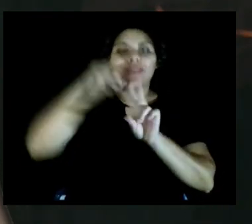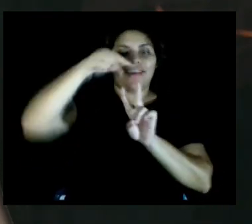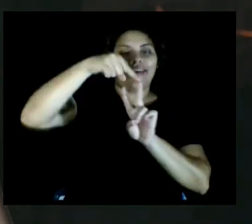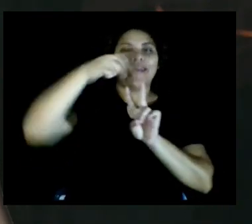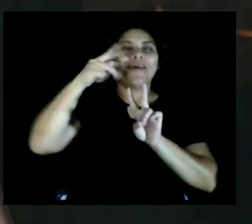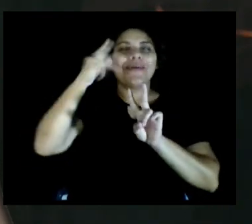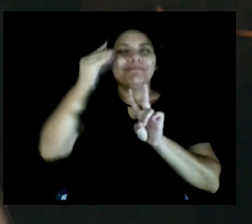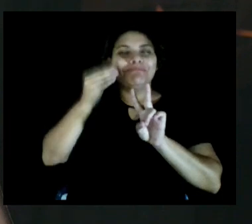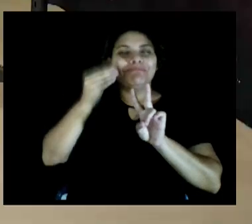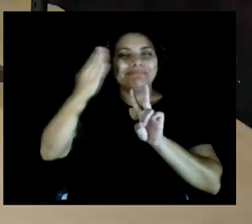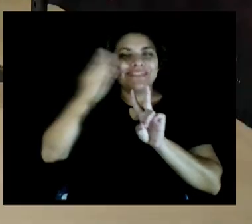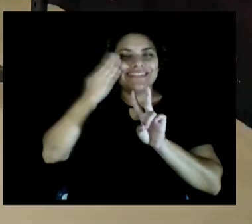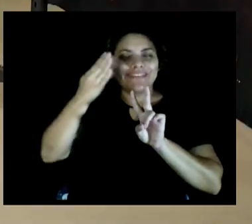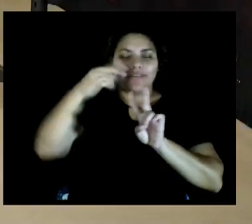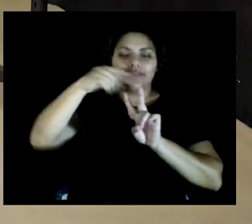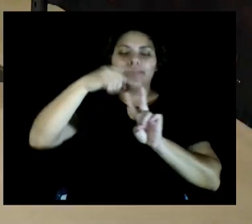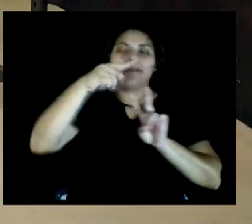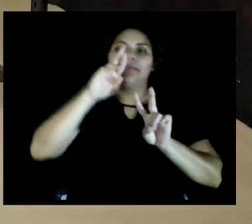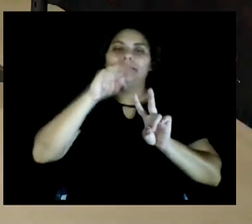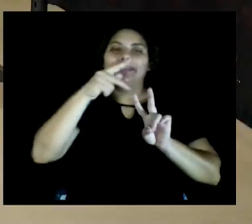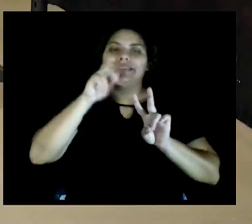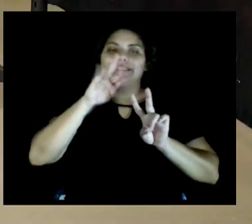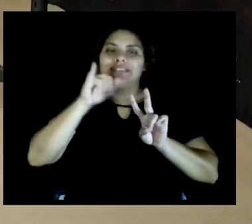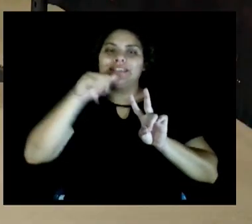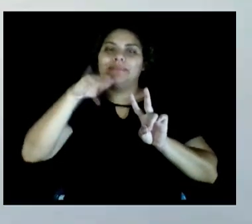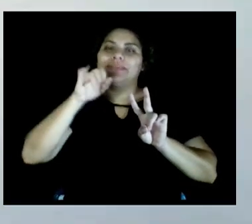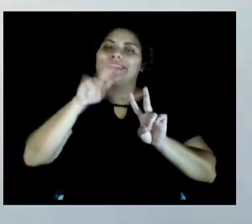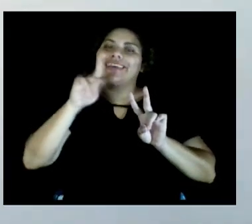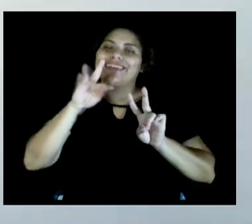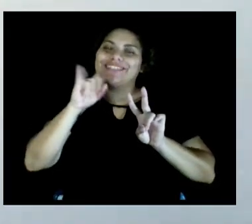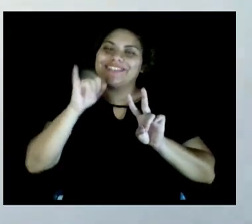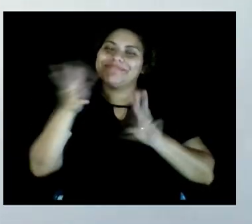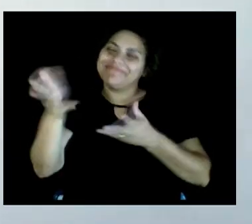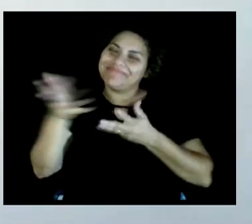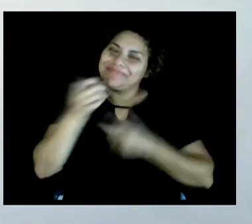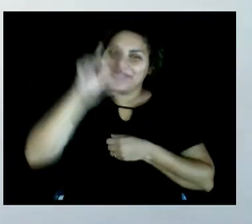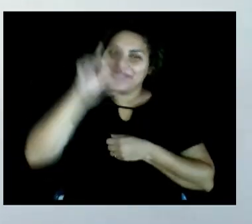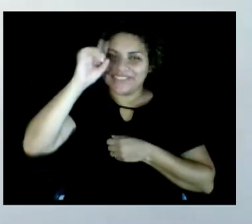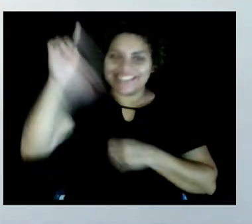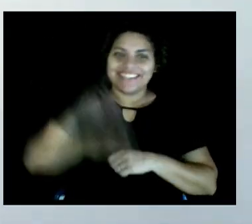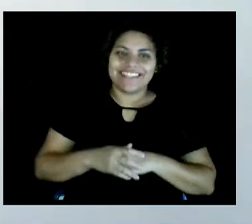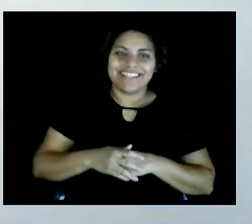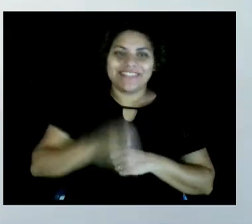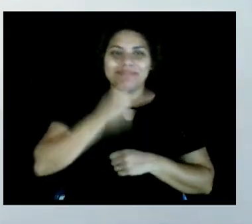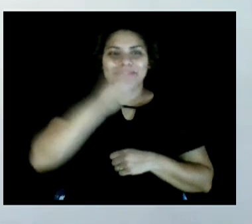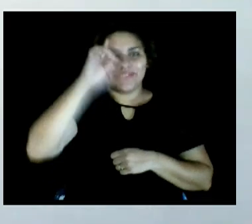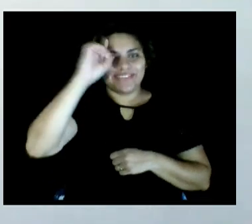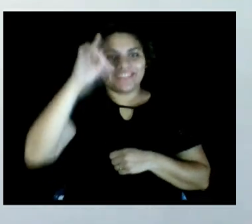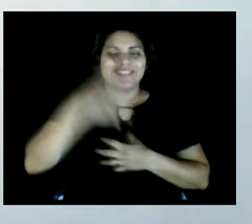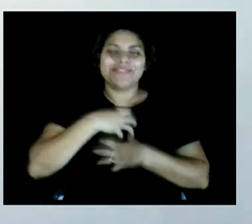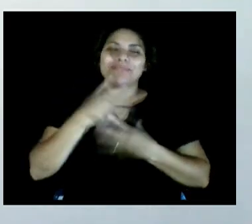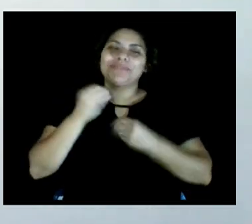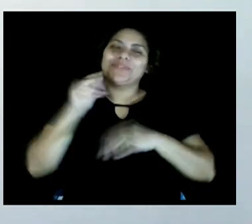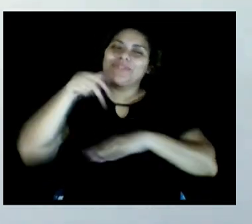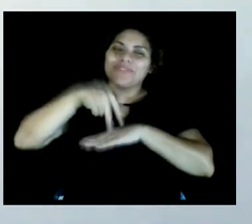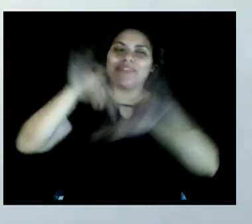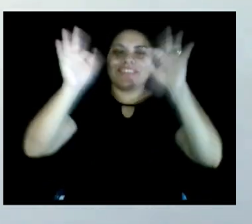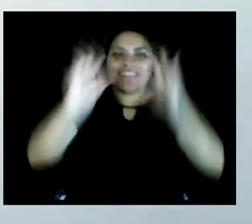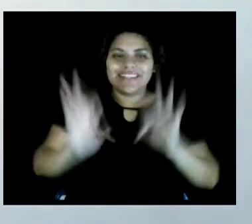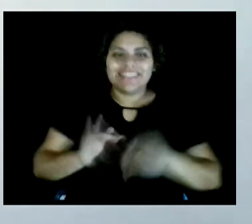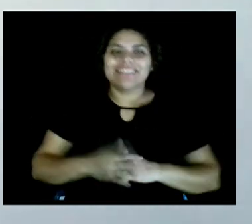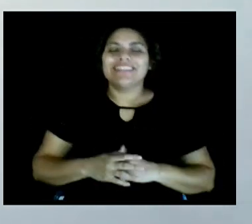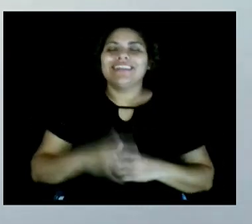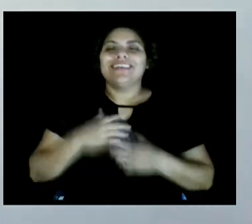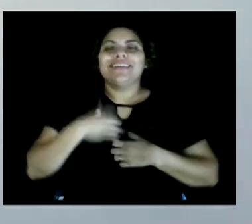doutora Priscila, seja bem-vinda. Bom dia, meninas. Muito feliz de estar aqui com vocês e poder contribuir